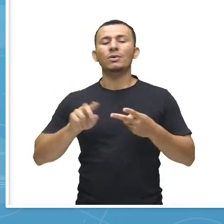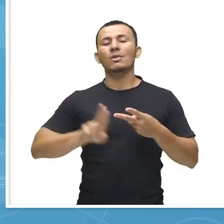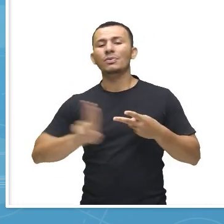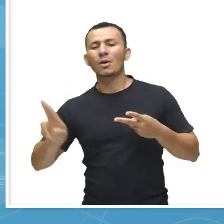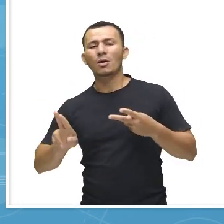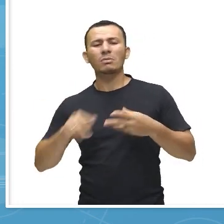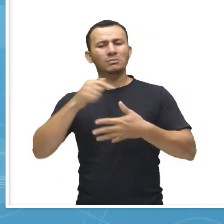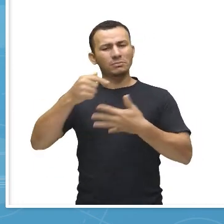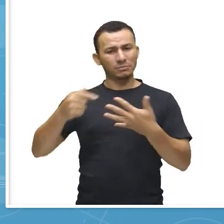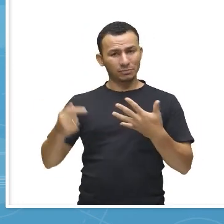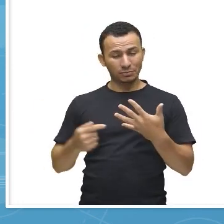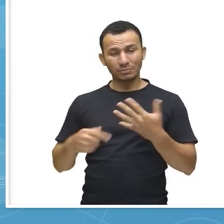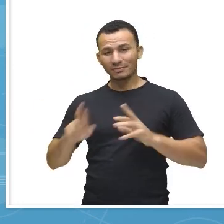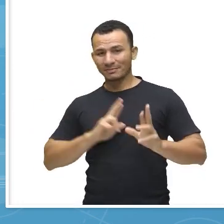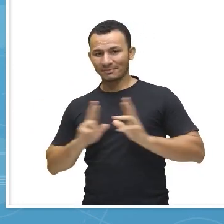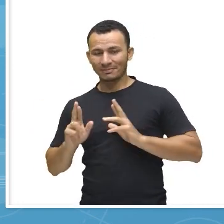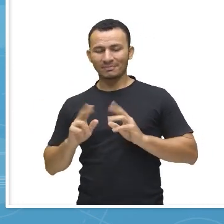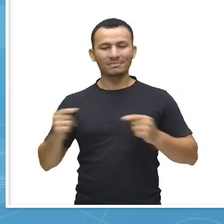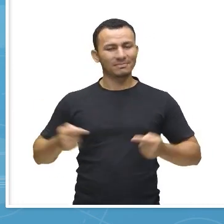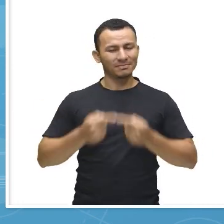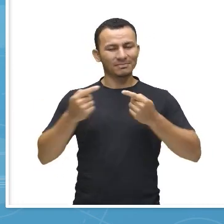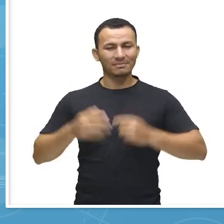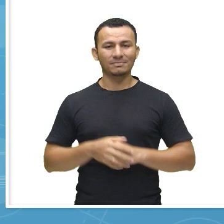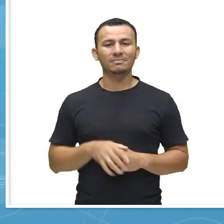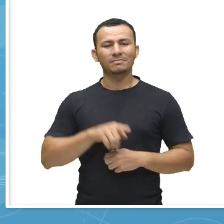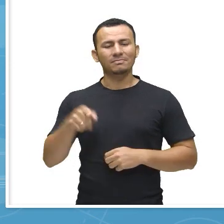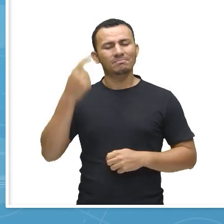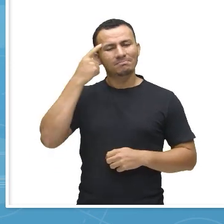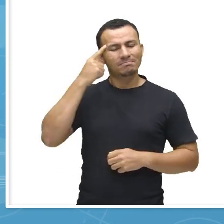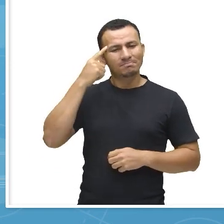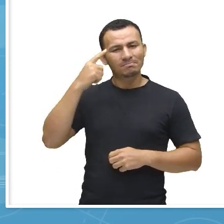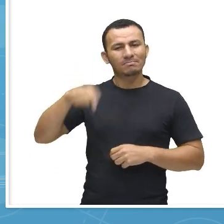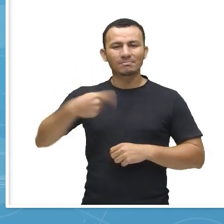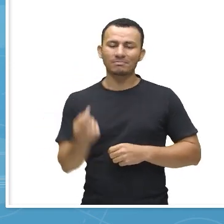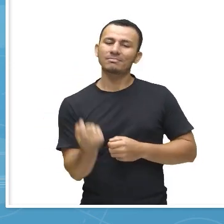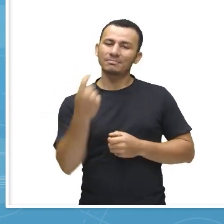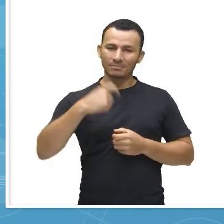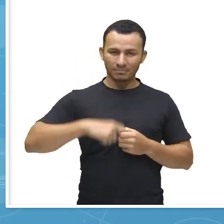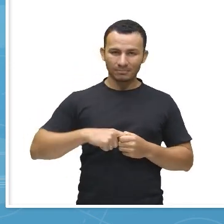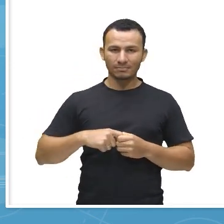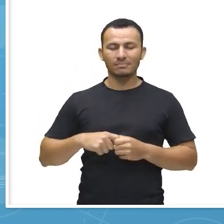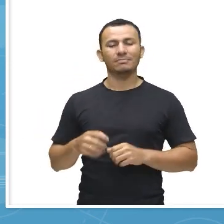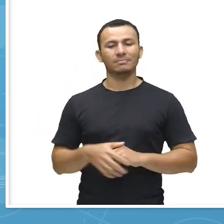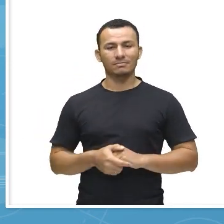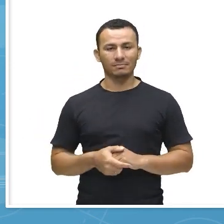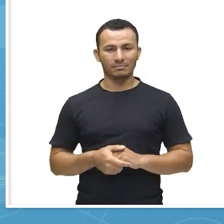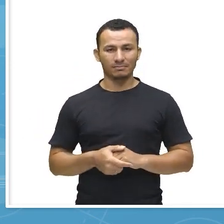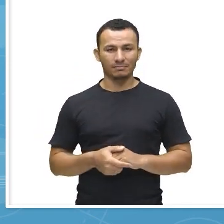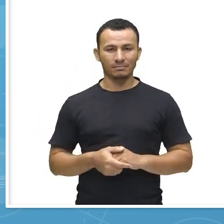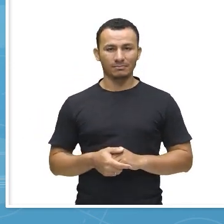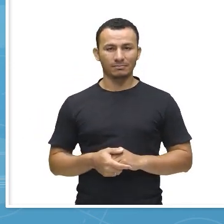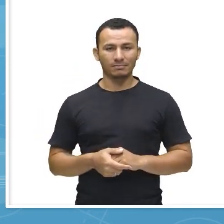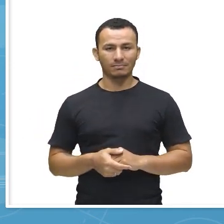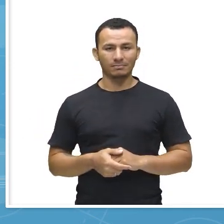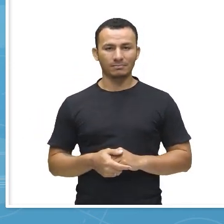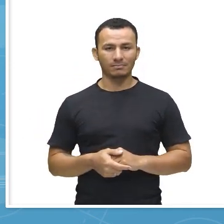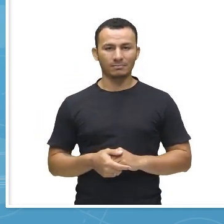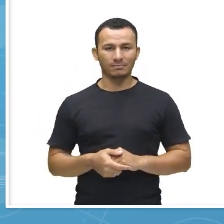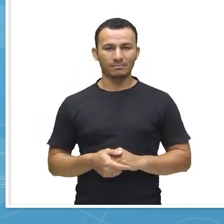assim por seguinte. Então, vocês agora vão produzir as respostas e daqui a pouco a gente retorna com a nossa interatividade.